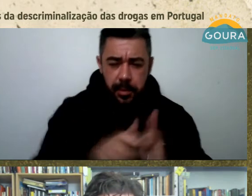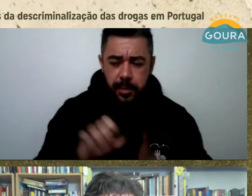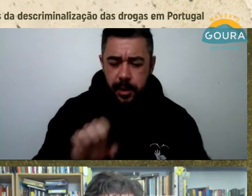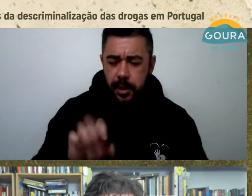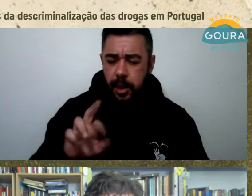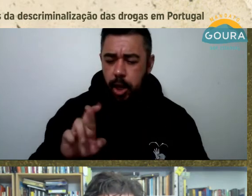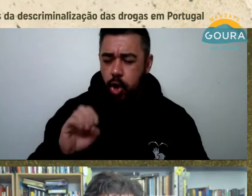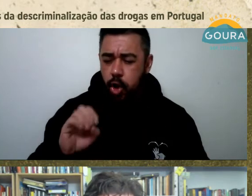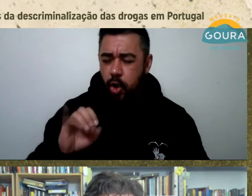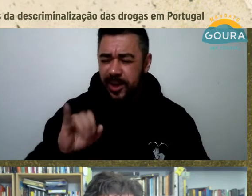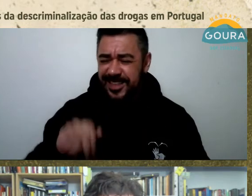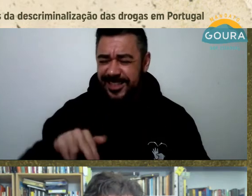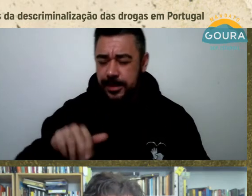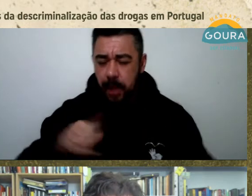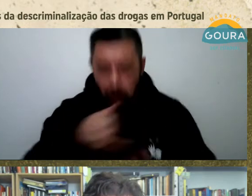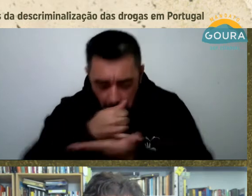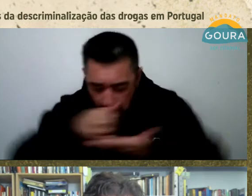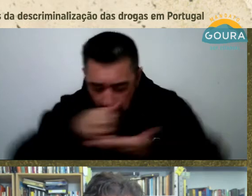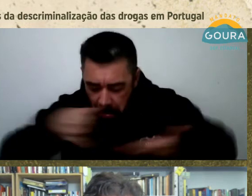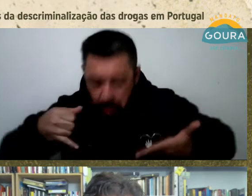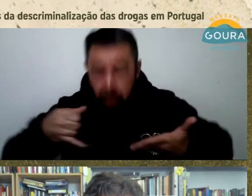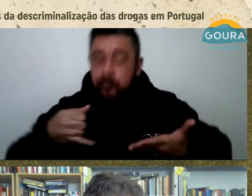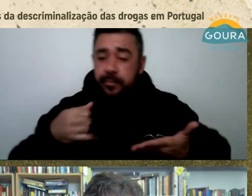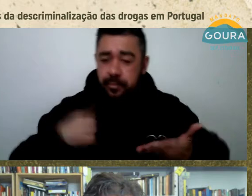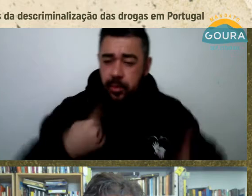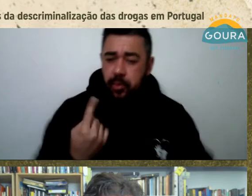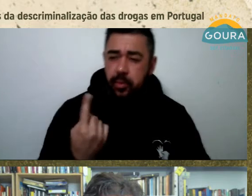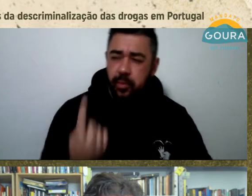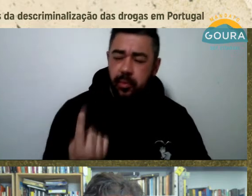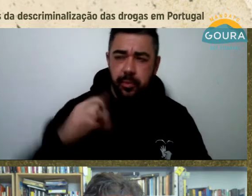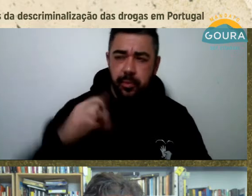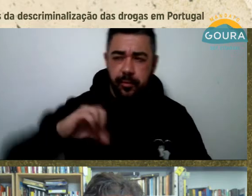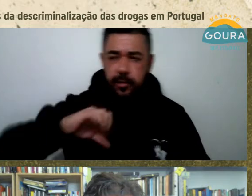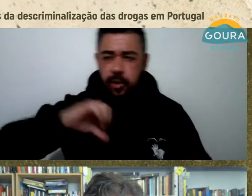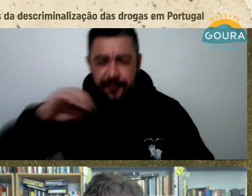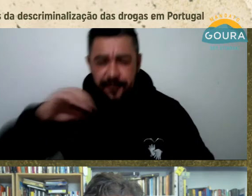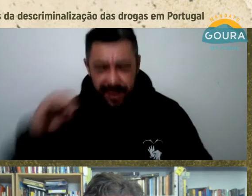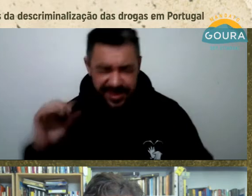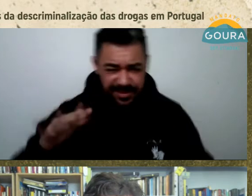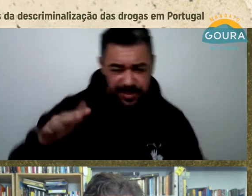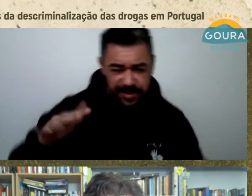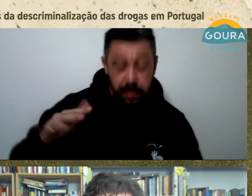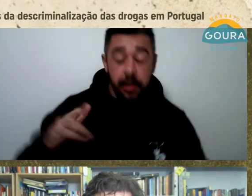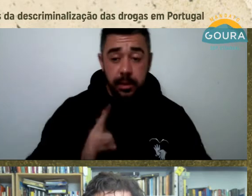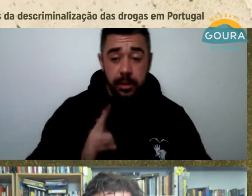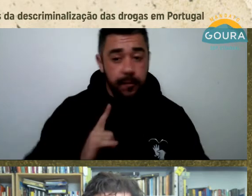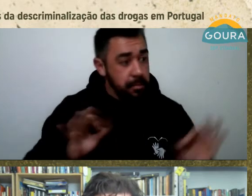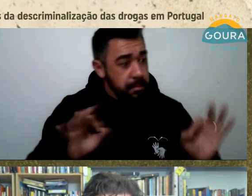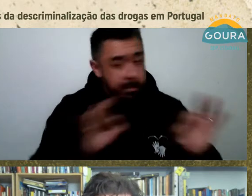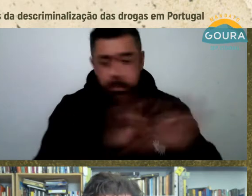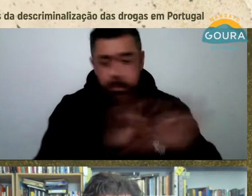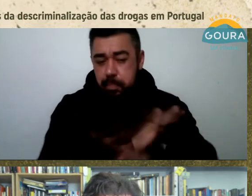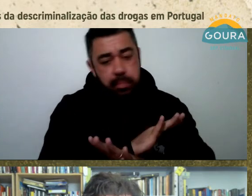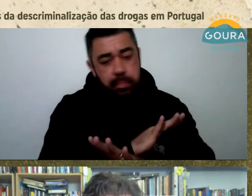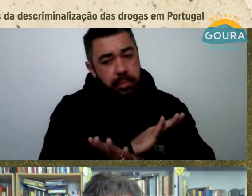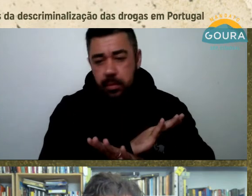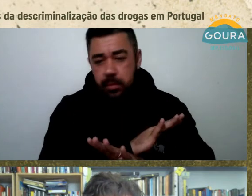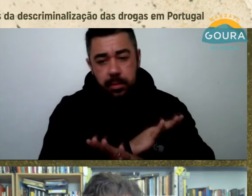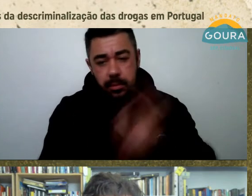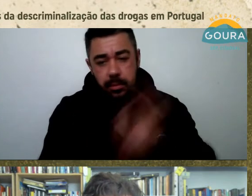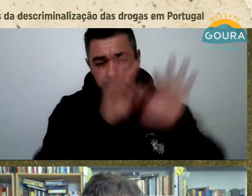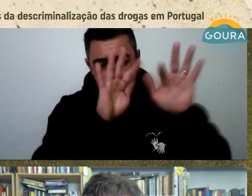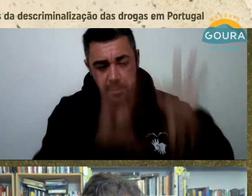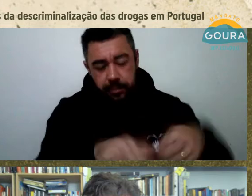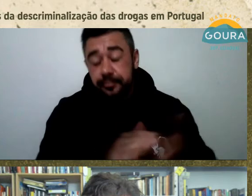e durante os anos 90 foi relativamente dominada e, sobretudo, os seus grandes